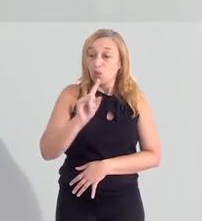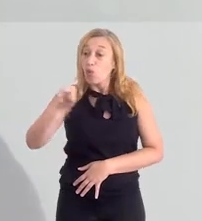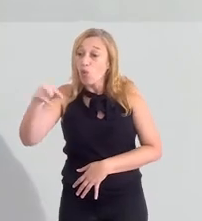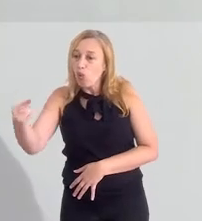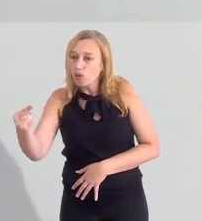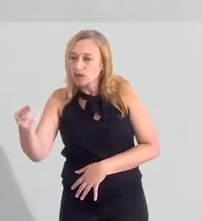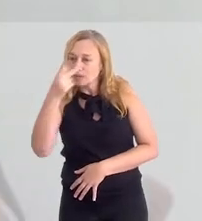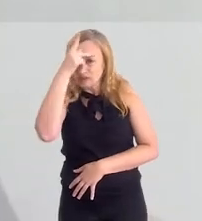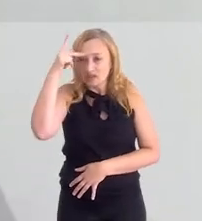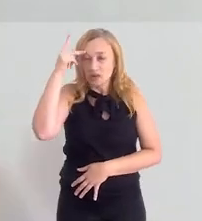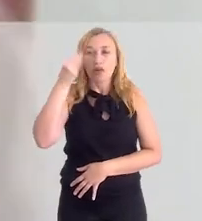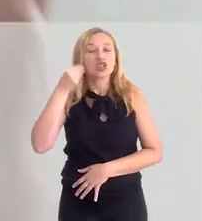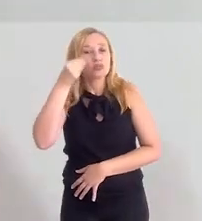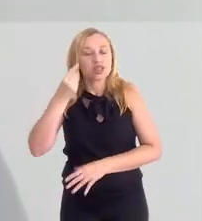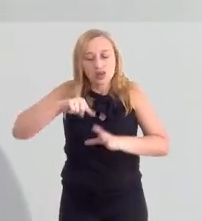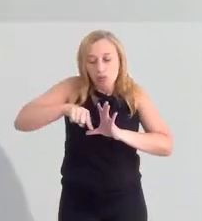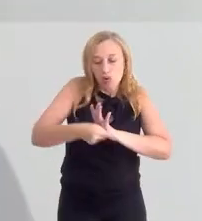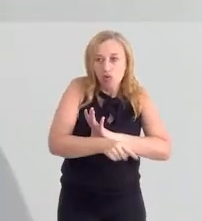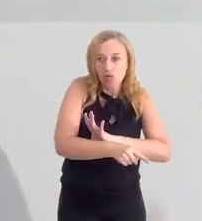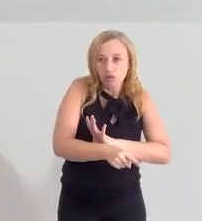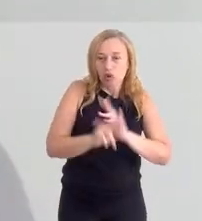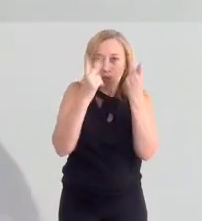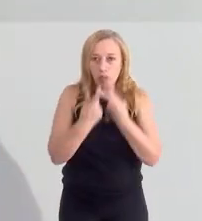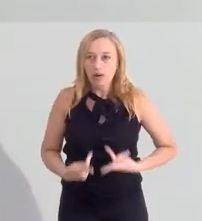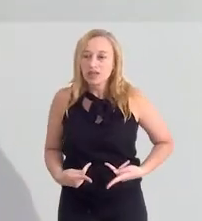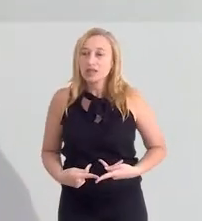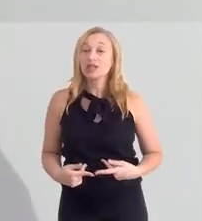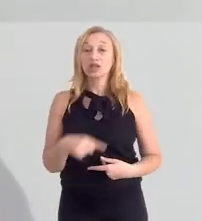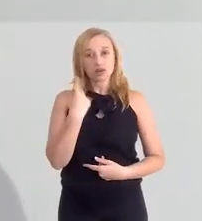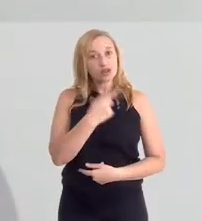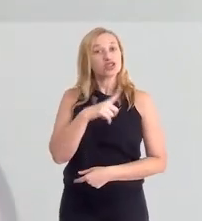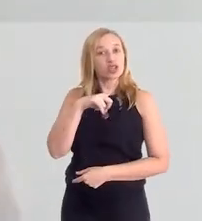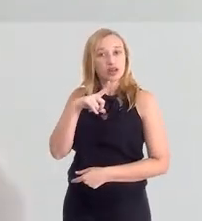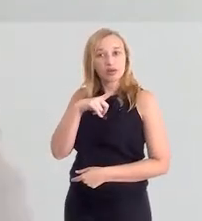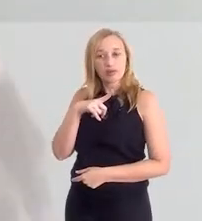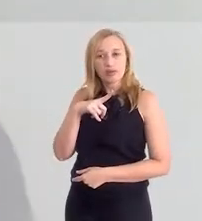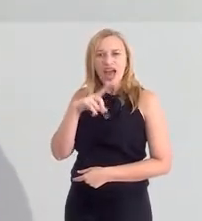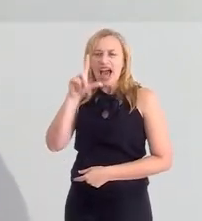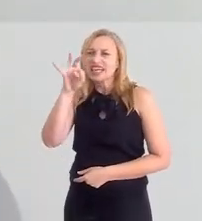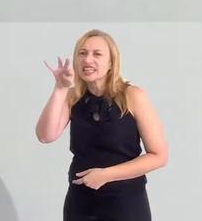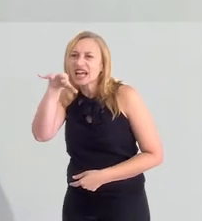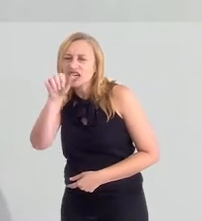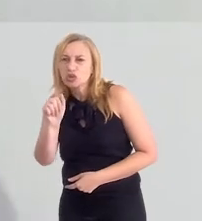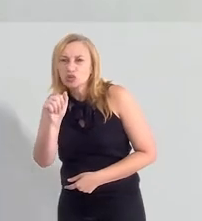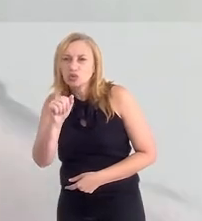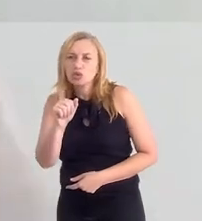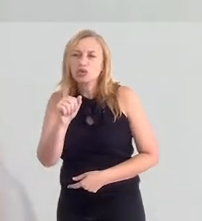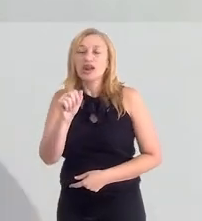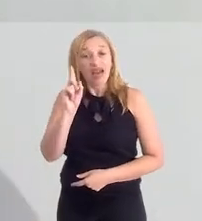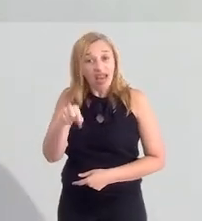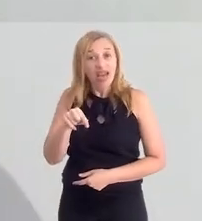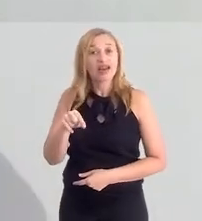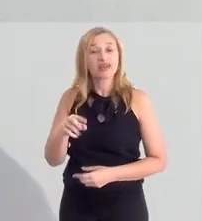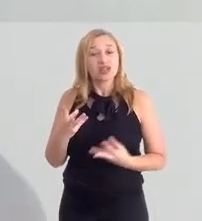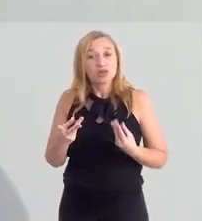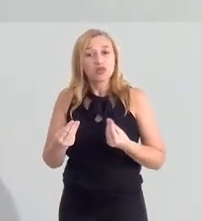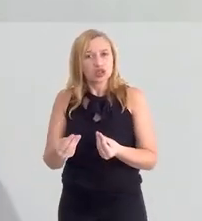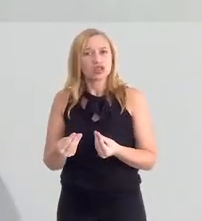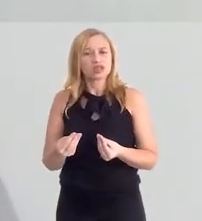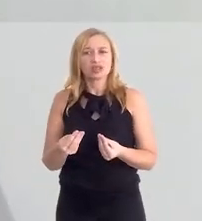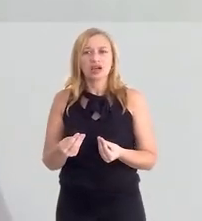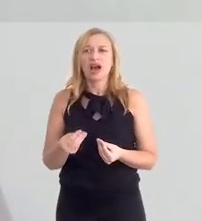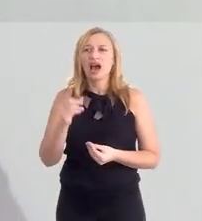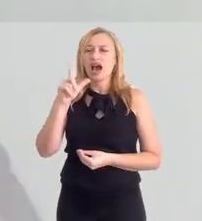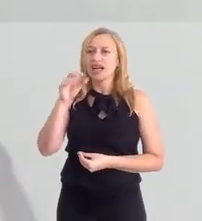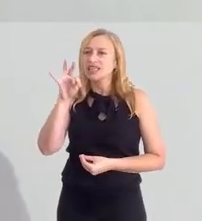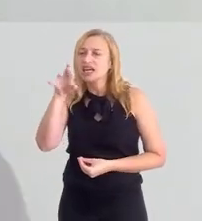Narrar o outro é uma experiência profundamente humana que todos nós possuímos. A literatura, em última instância, é isto. A